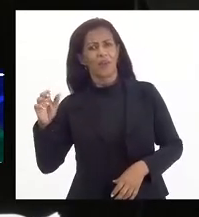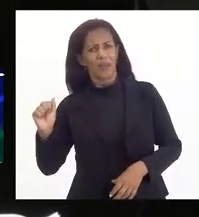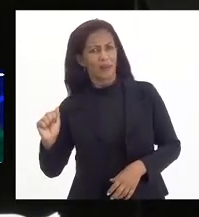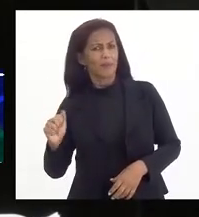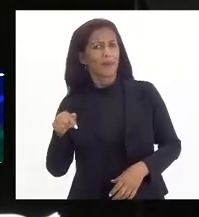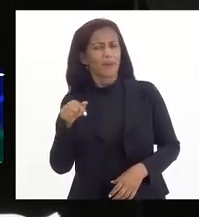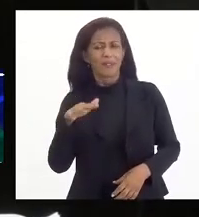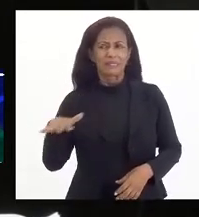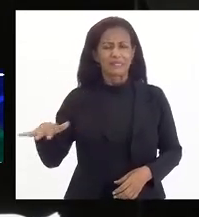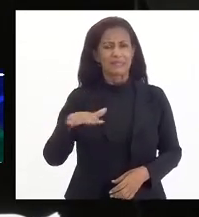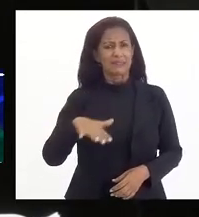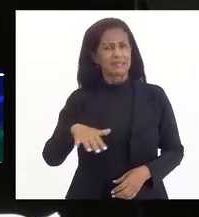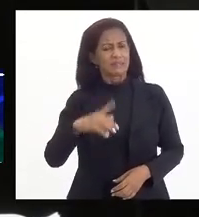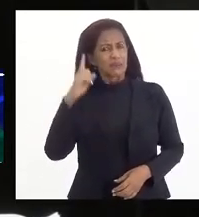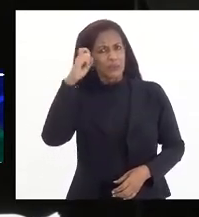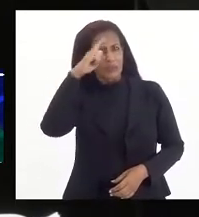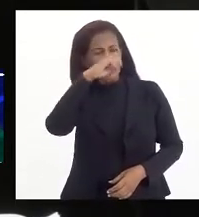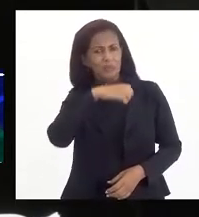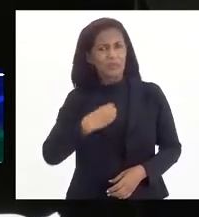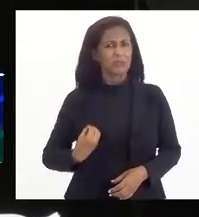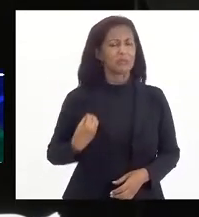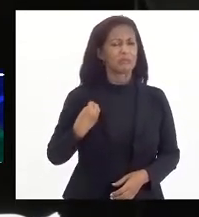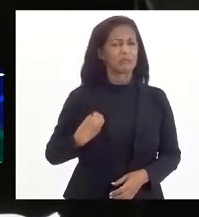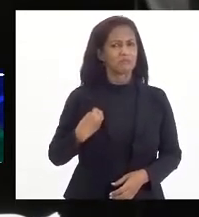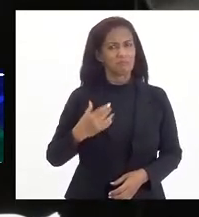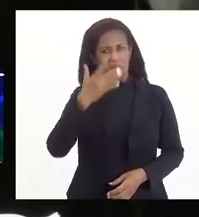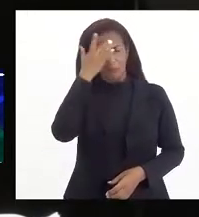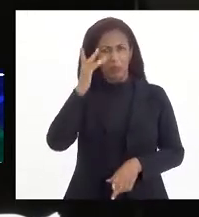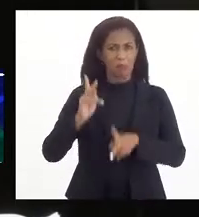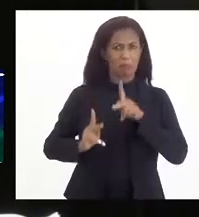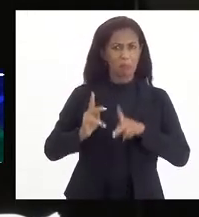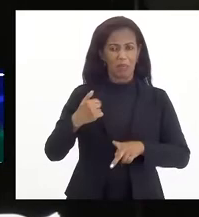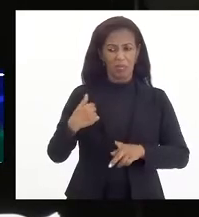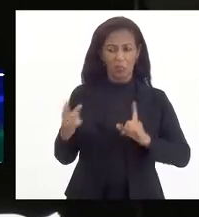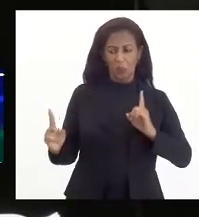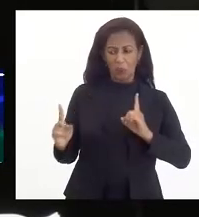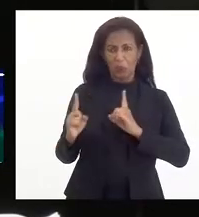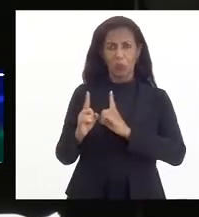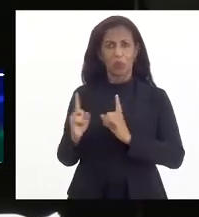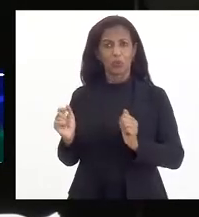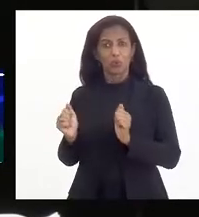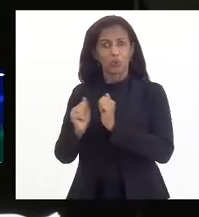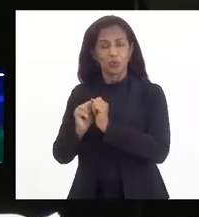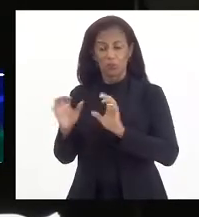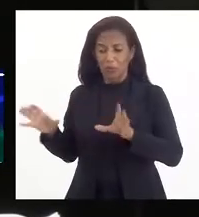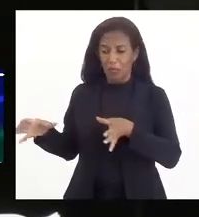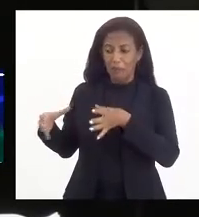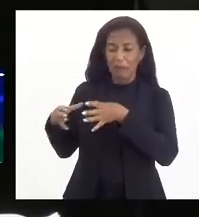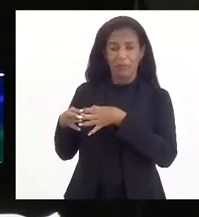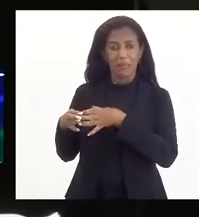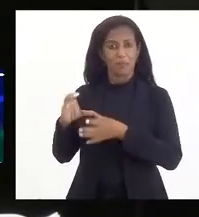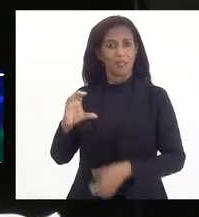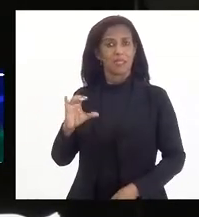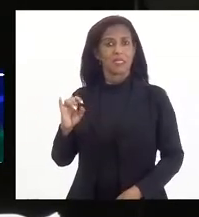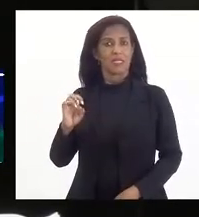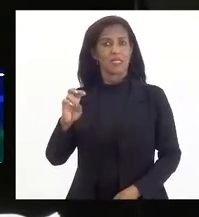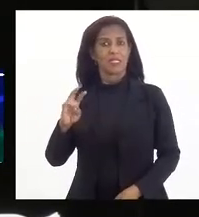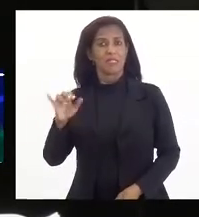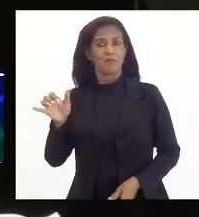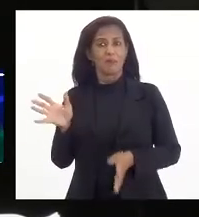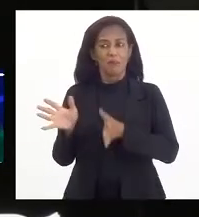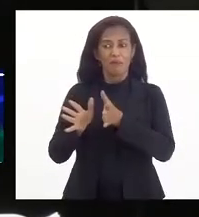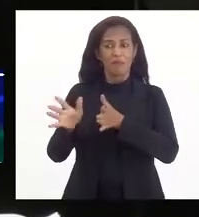a população daquela região e eu tive que acompanhar diretamente não só isso A equipe da Defesa Civil como também